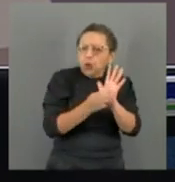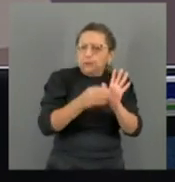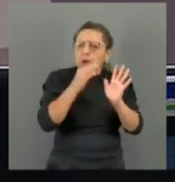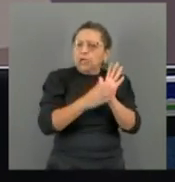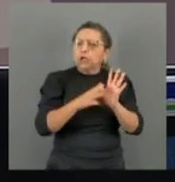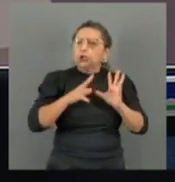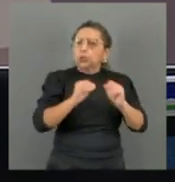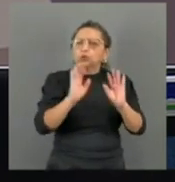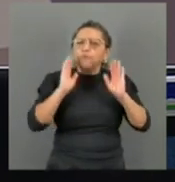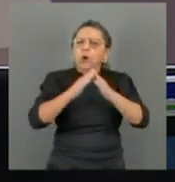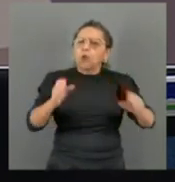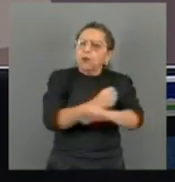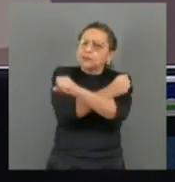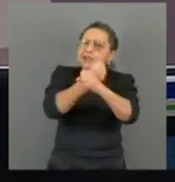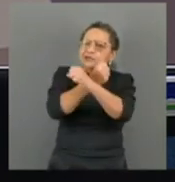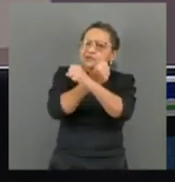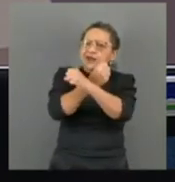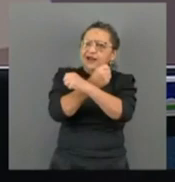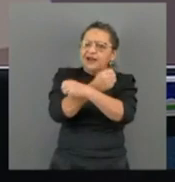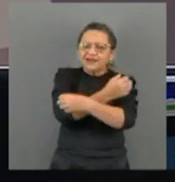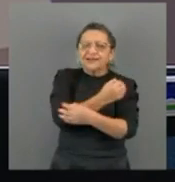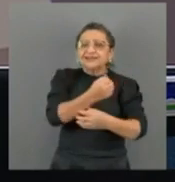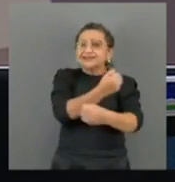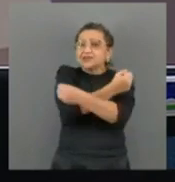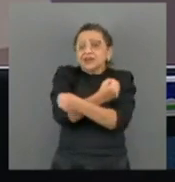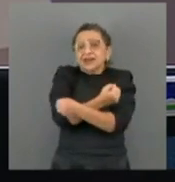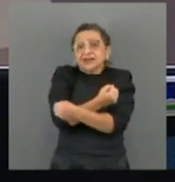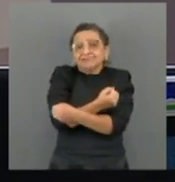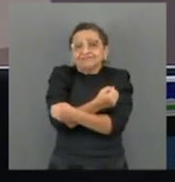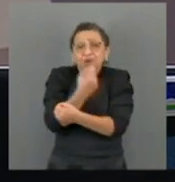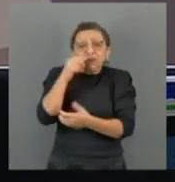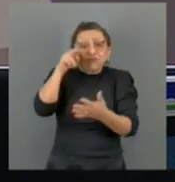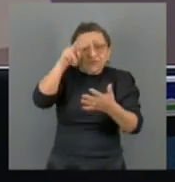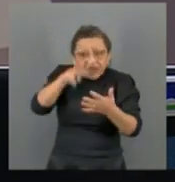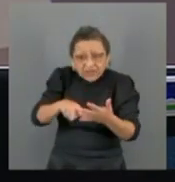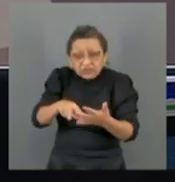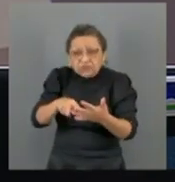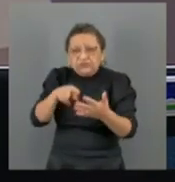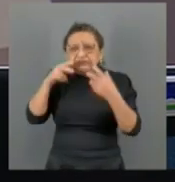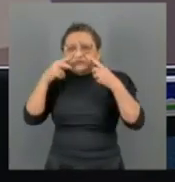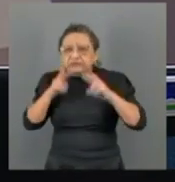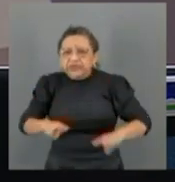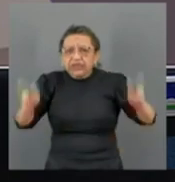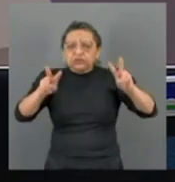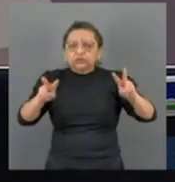realmente me faz triste, me dá medo.